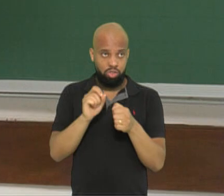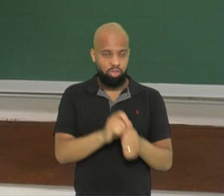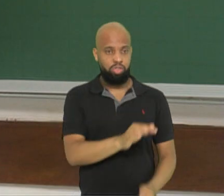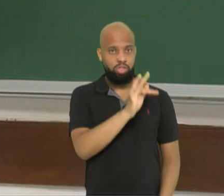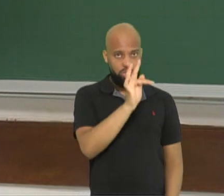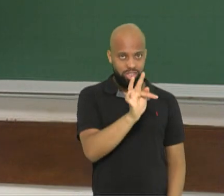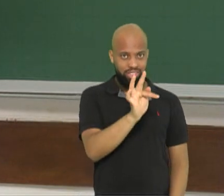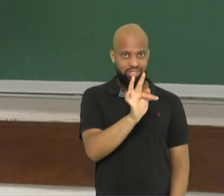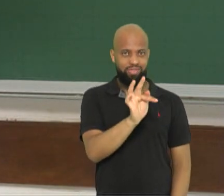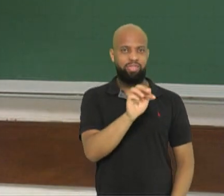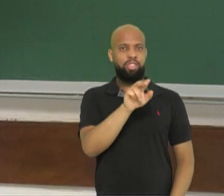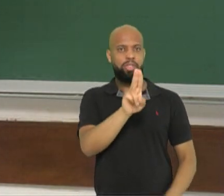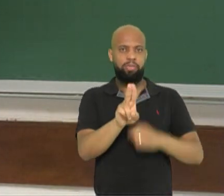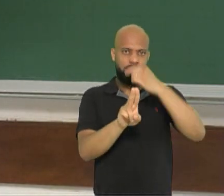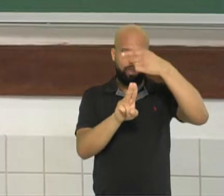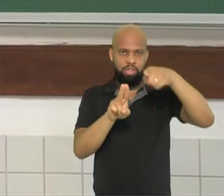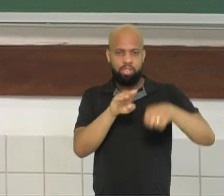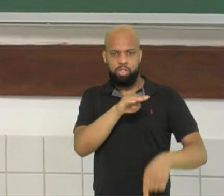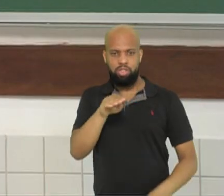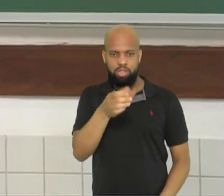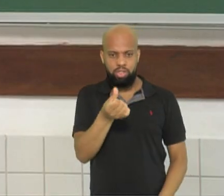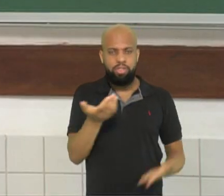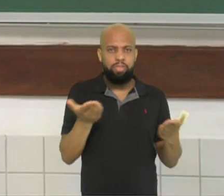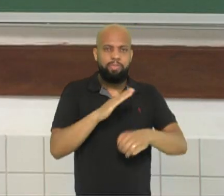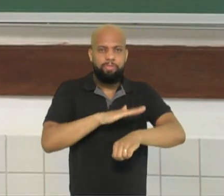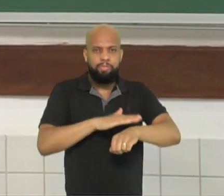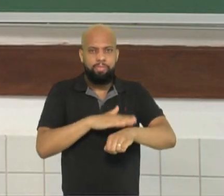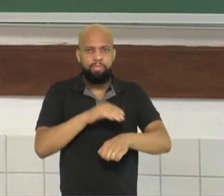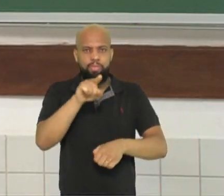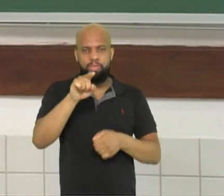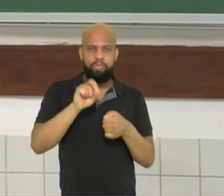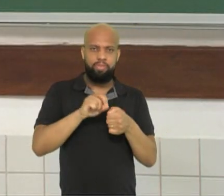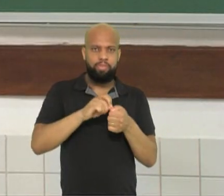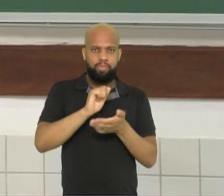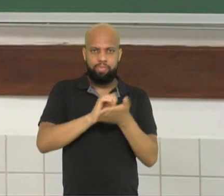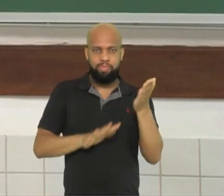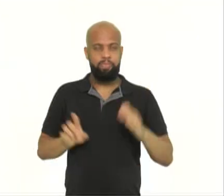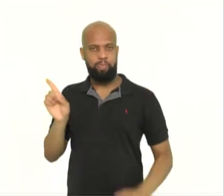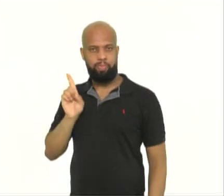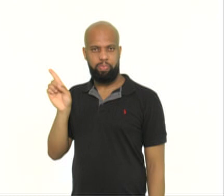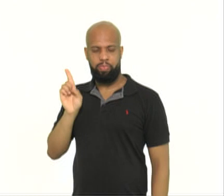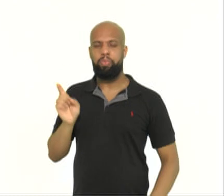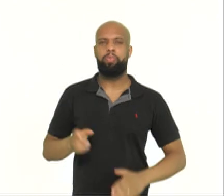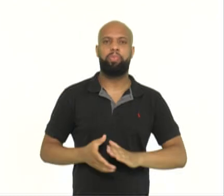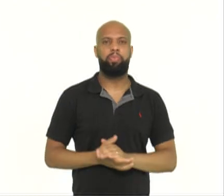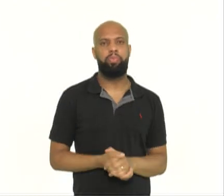de seno de π sobre 6. Então, um tempinho para vocês resolverem esse exercício.